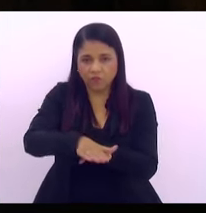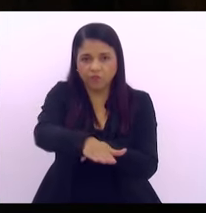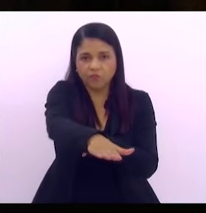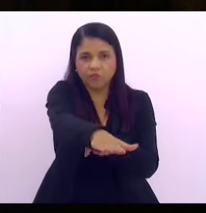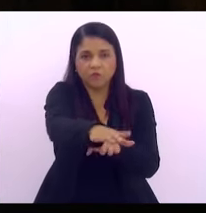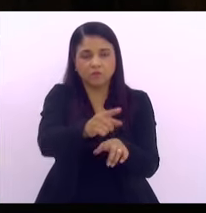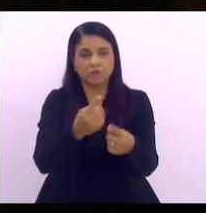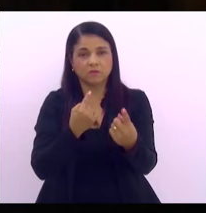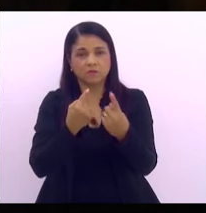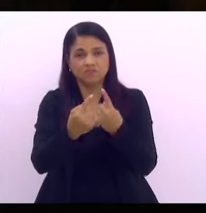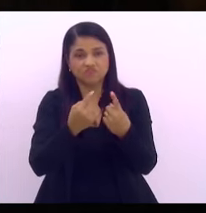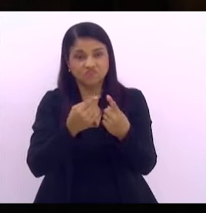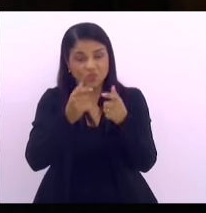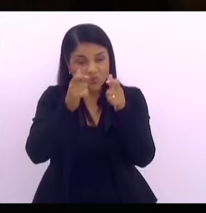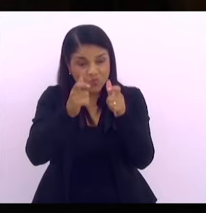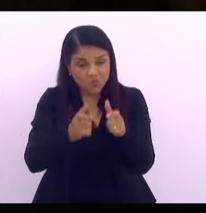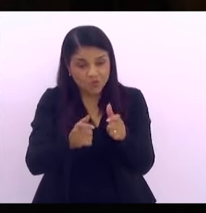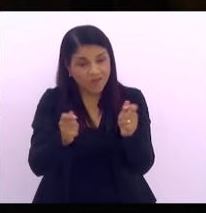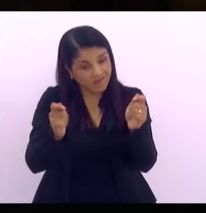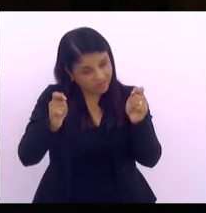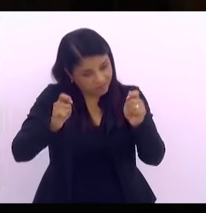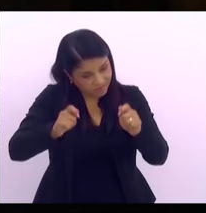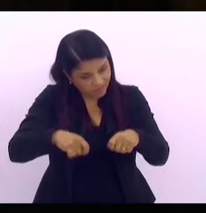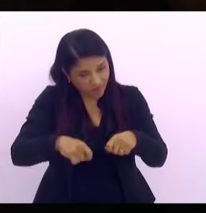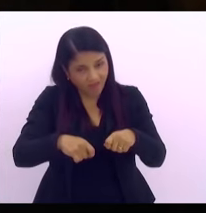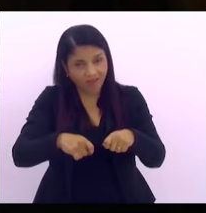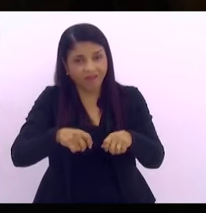que ainda têm condições